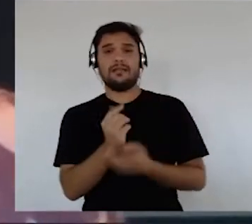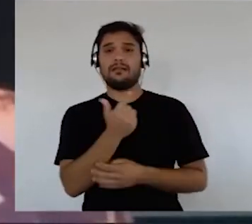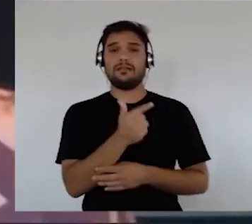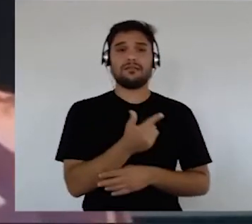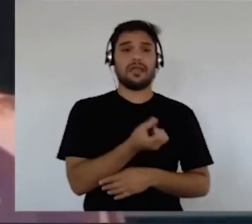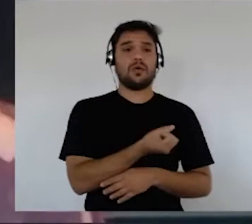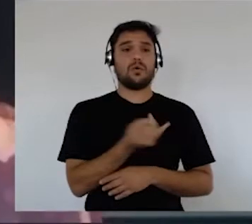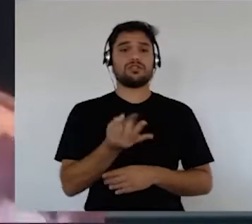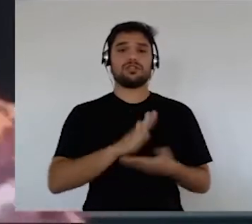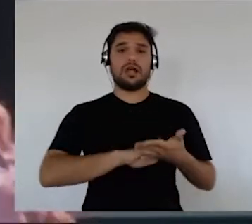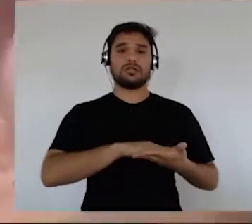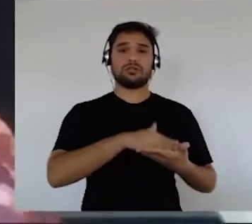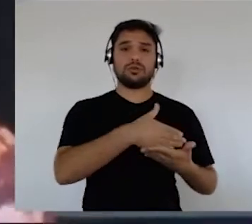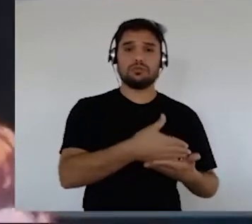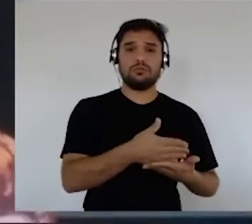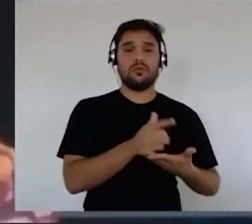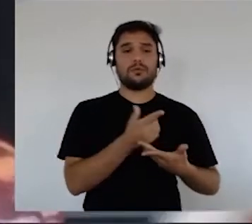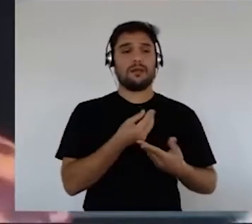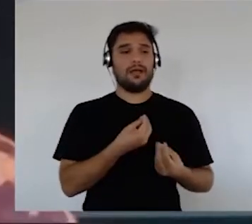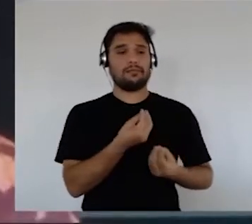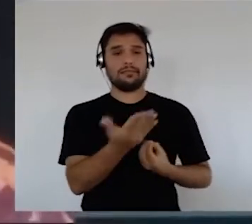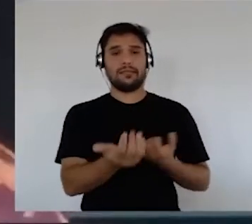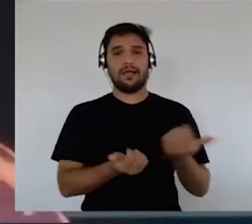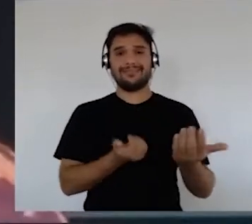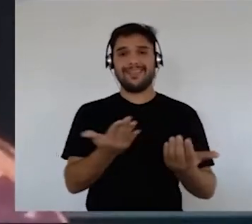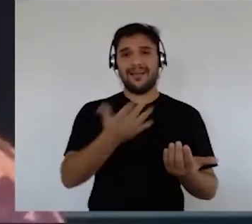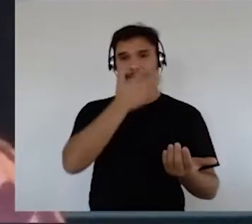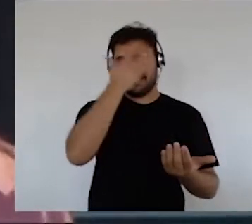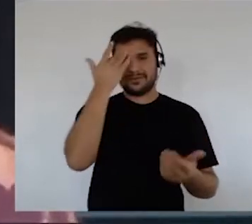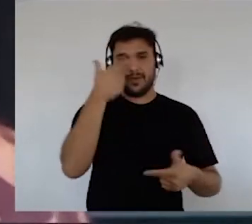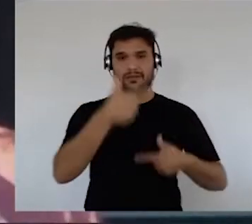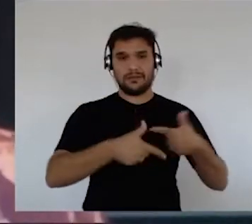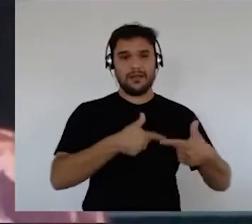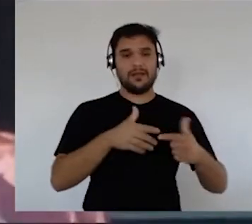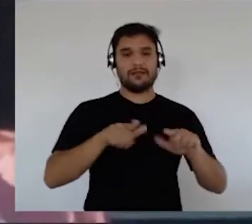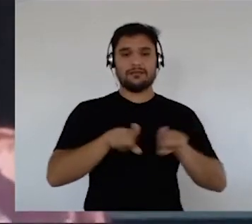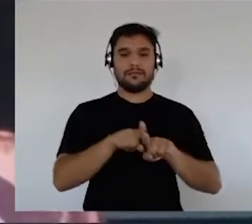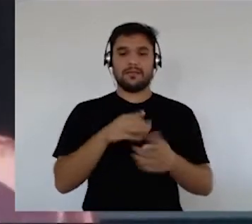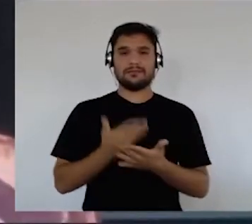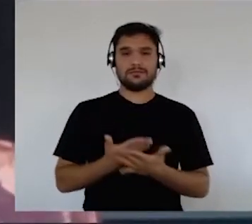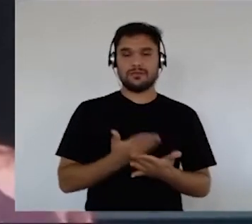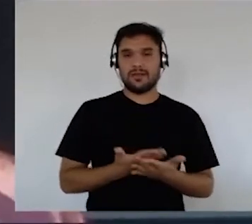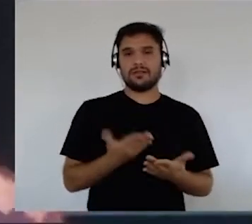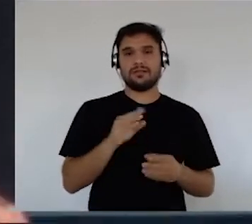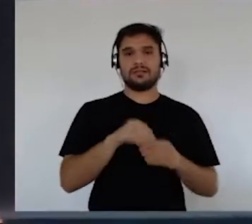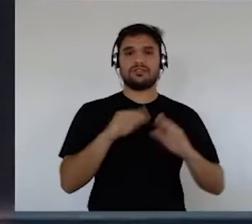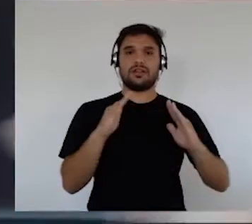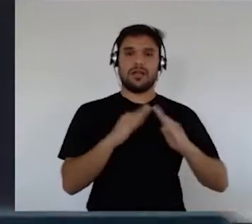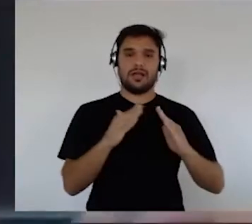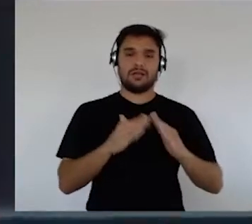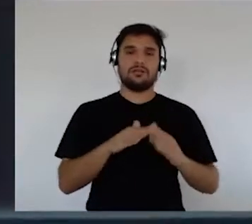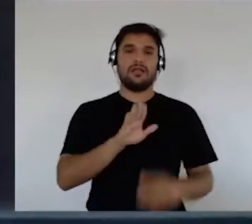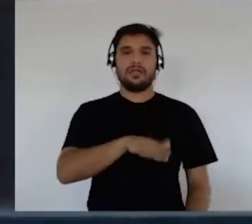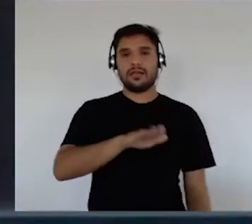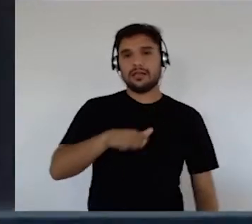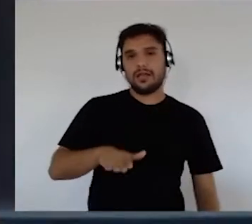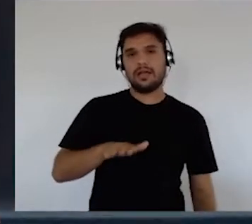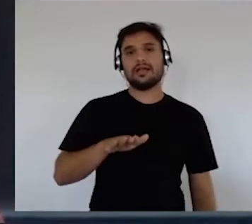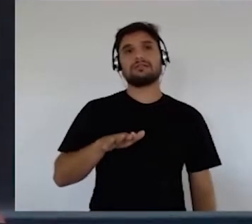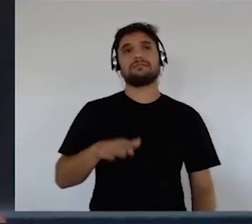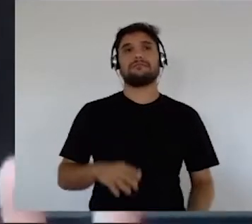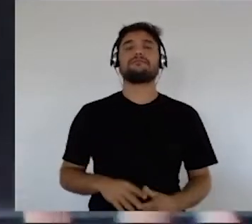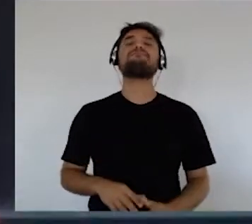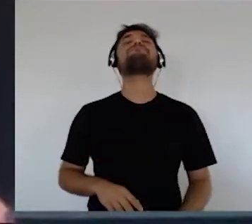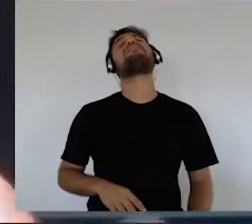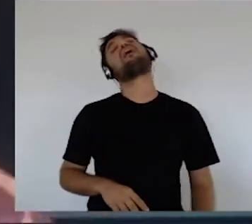de computadores para estar todo mundo trabalhando ali efetivamente em home office, tá? E crianças na